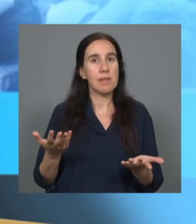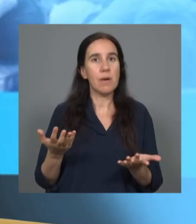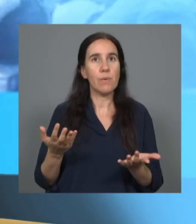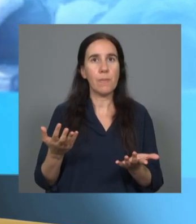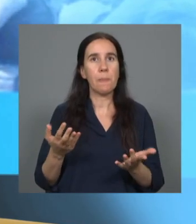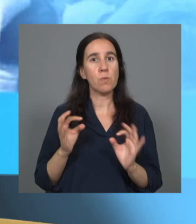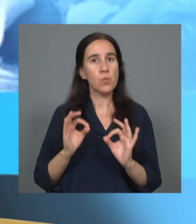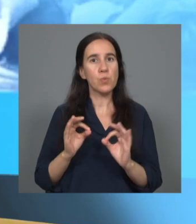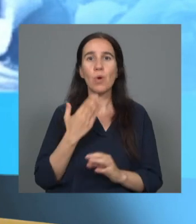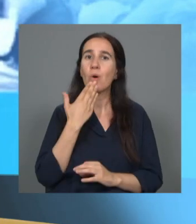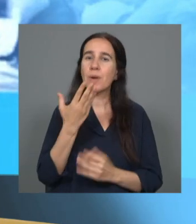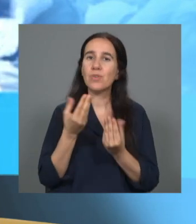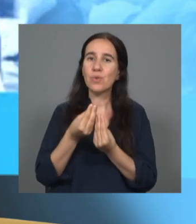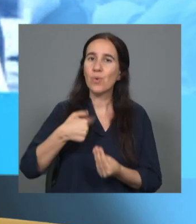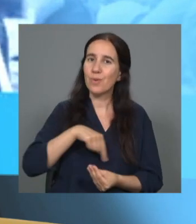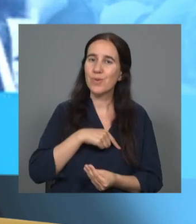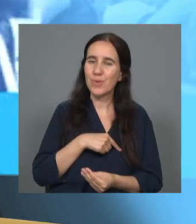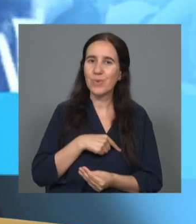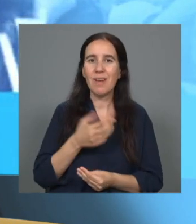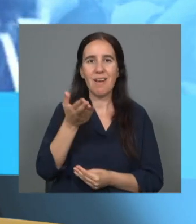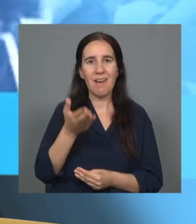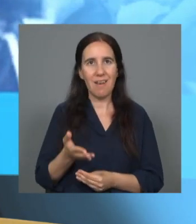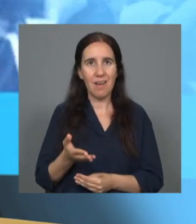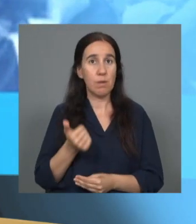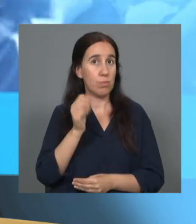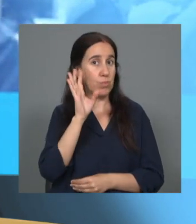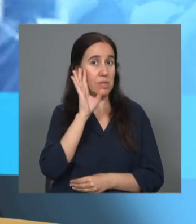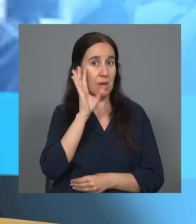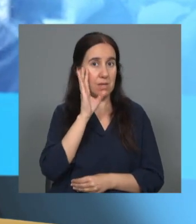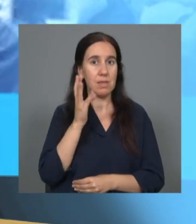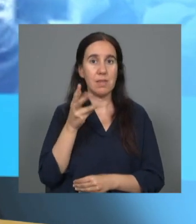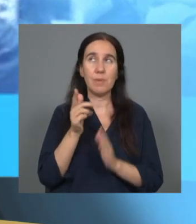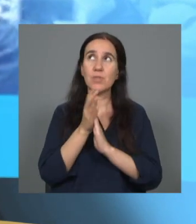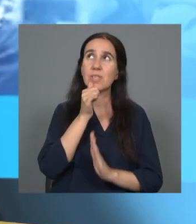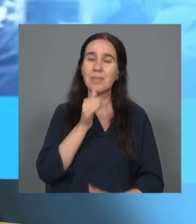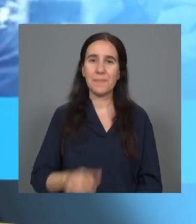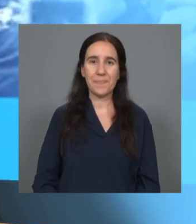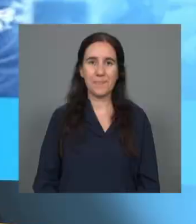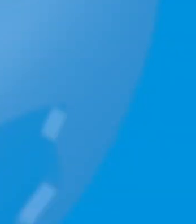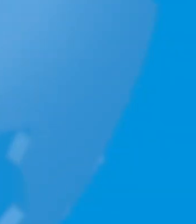por aqui. Obrigado por ter estado connosco. Tenha uma boa tarde. Até amanhã, se Deus quiser.